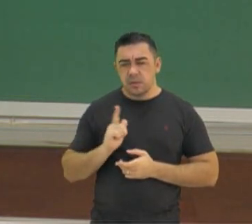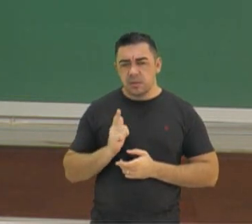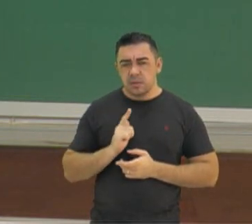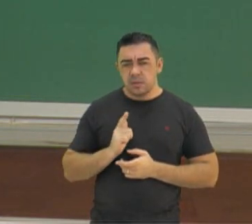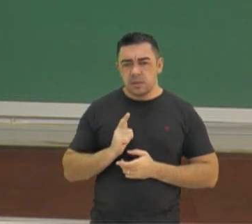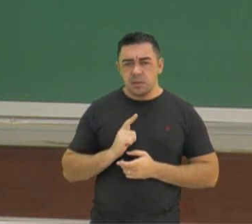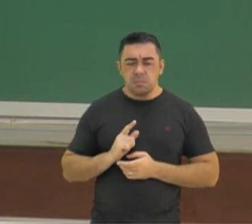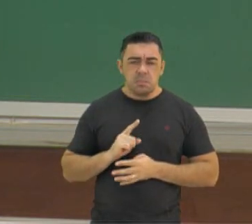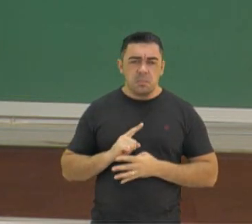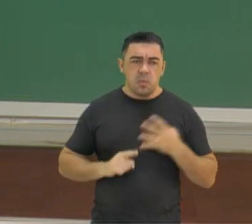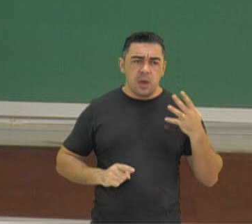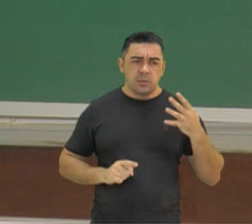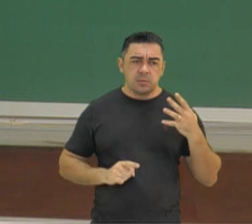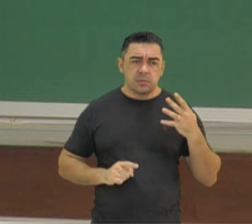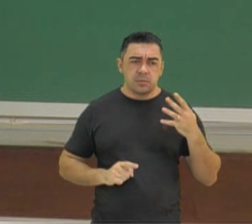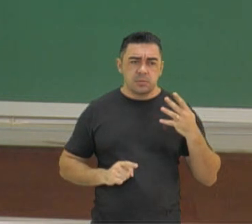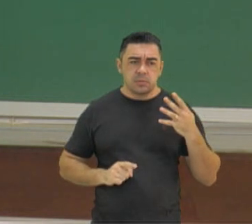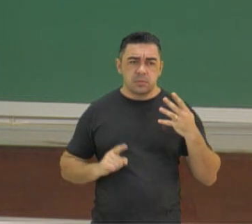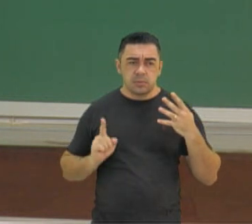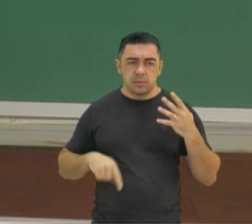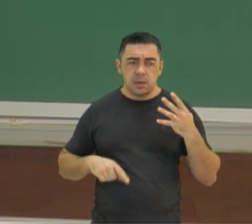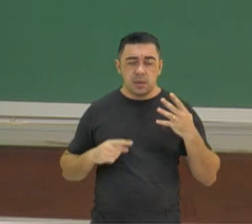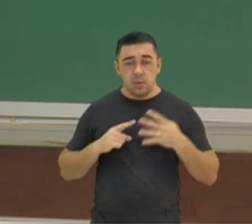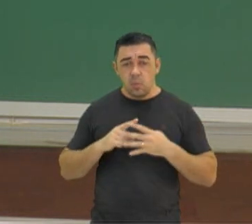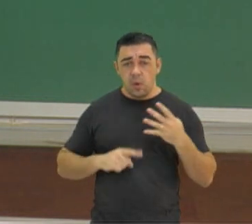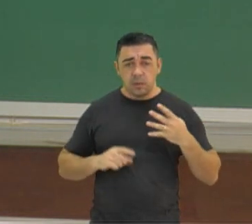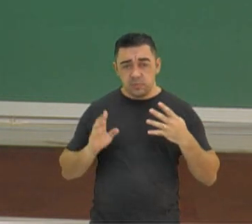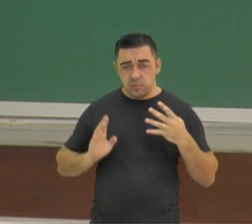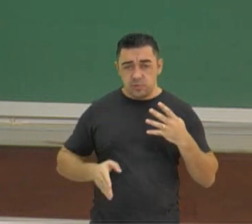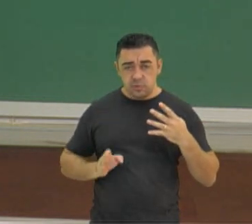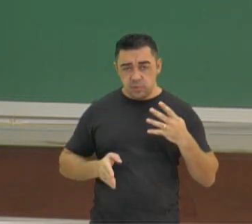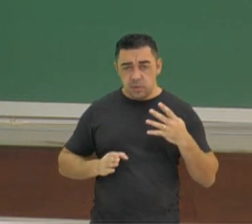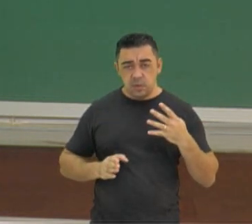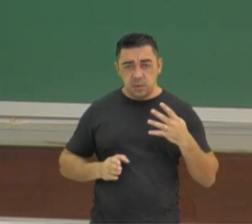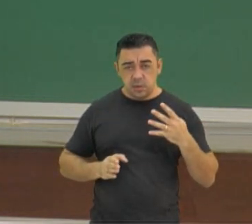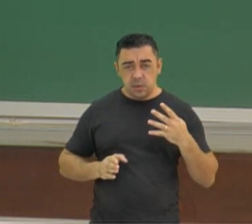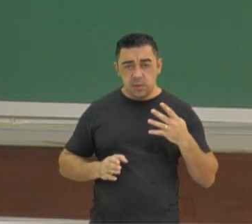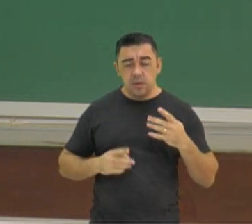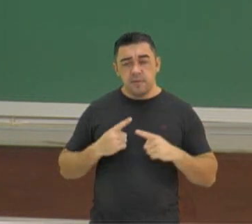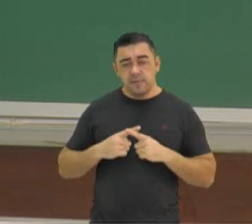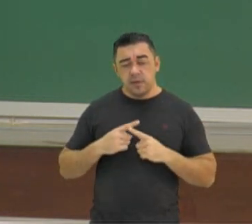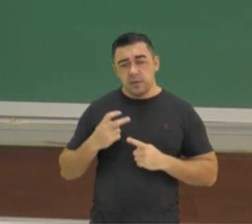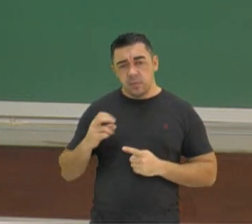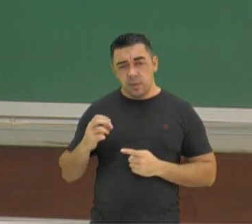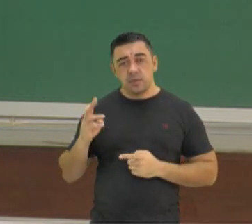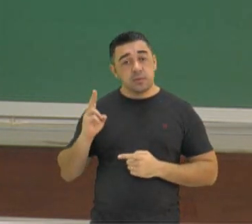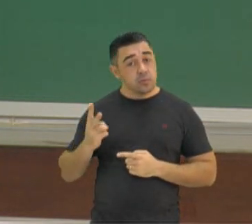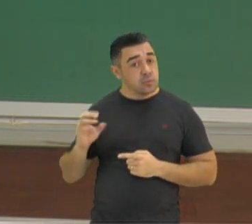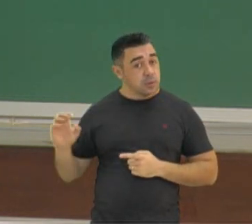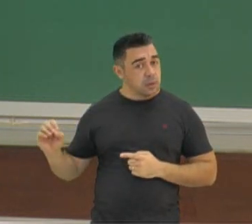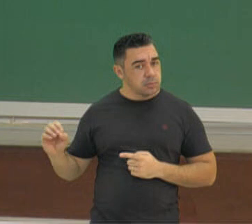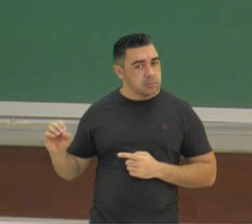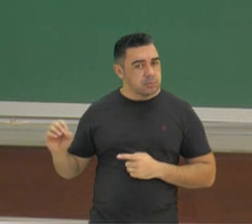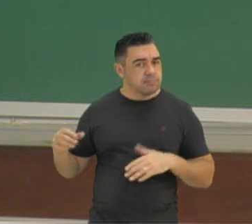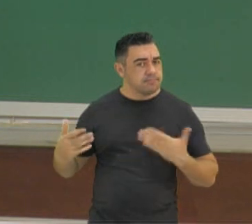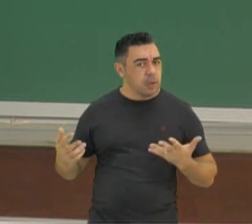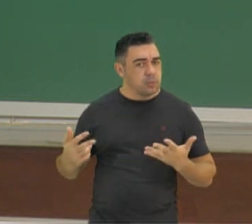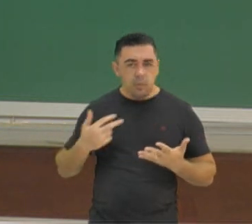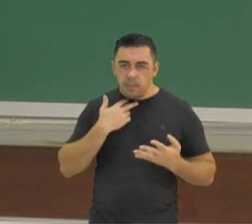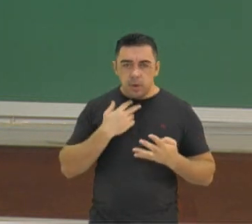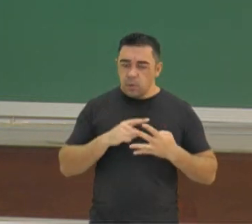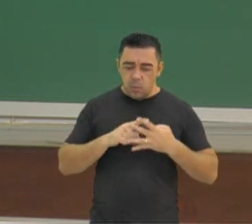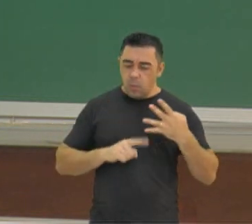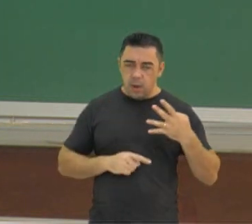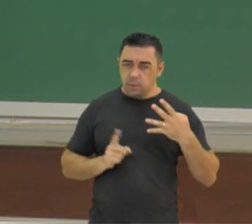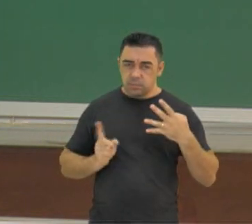4 cédulas. 4 cédulas de R$50, 4 vezes 50 já dá R$200. Então eu não precisaria